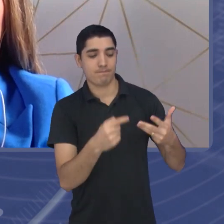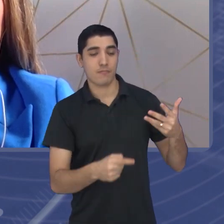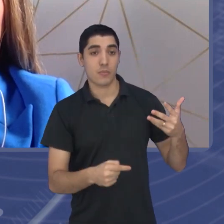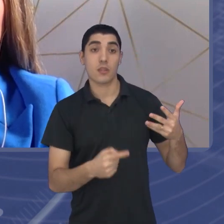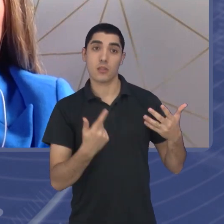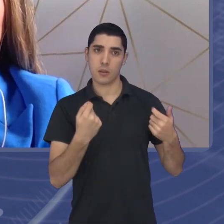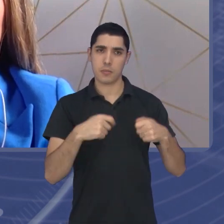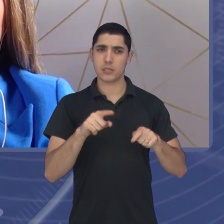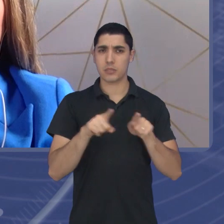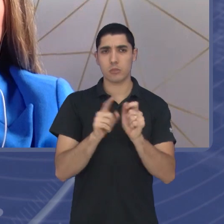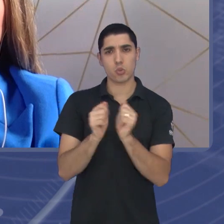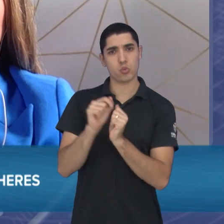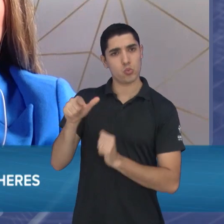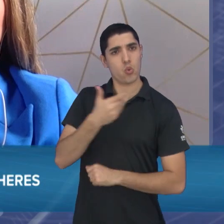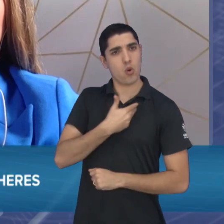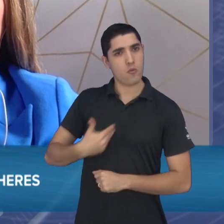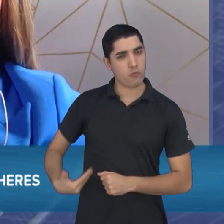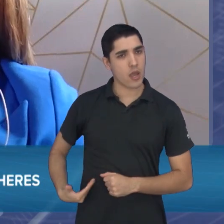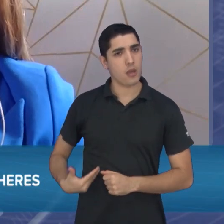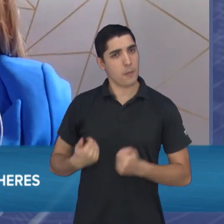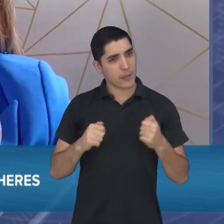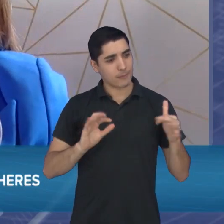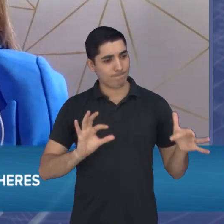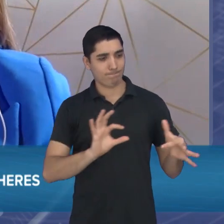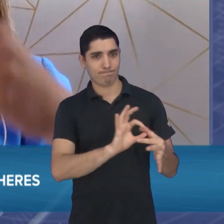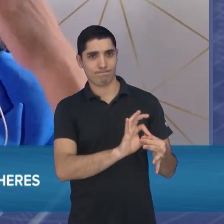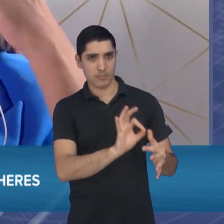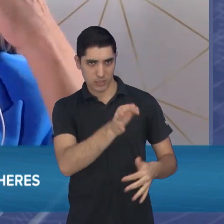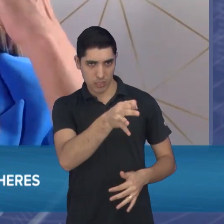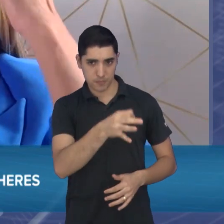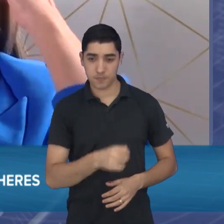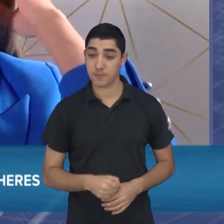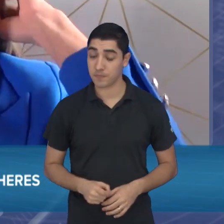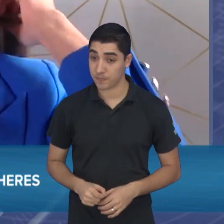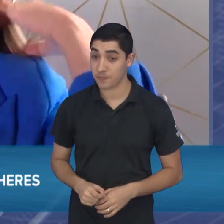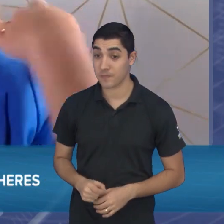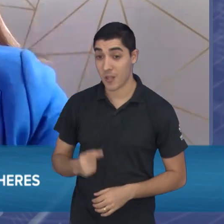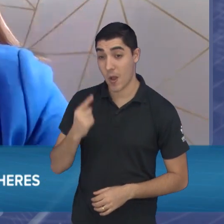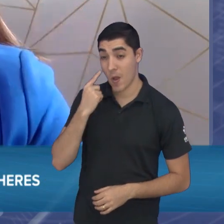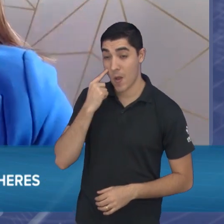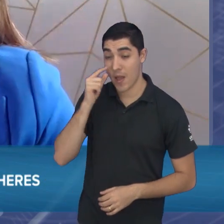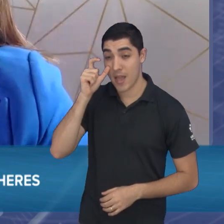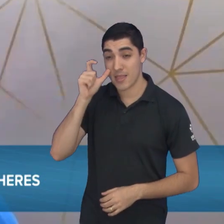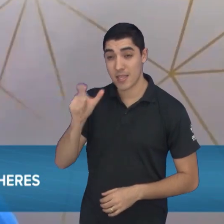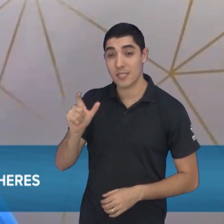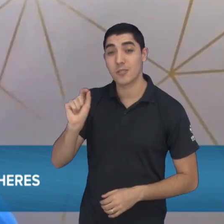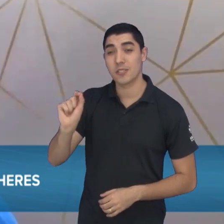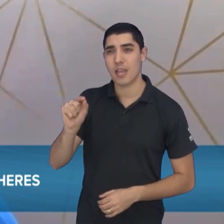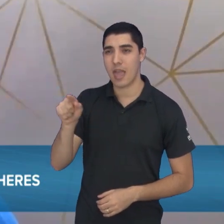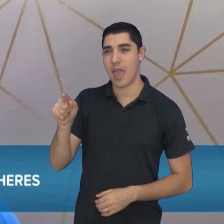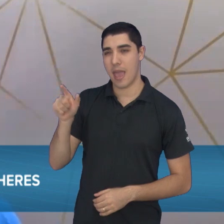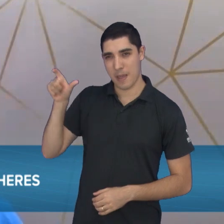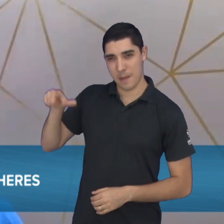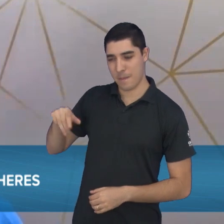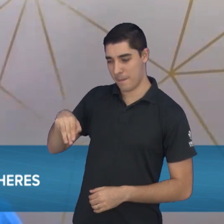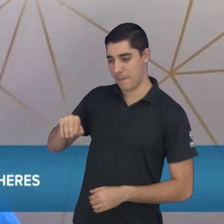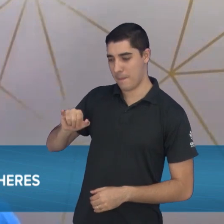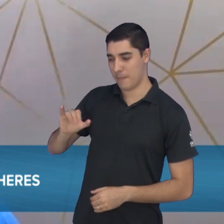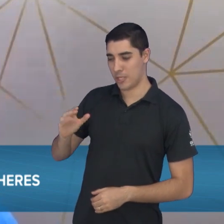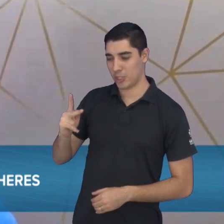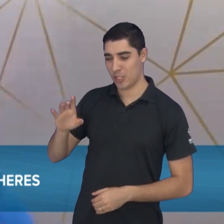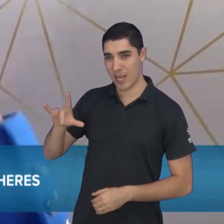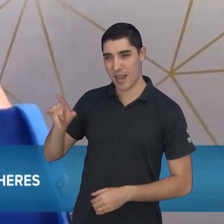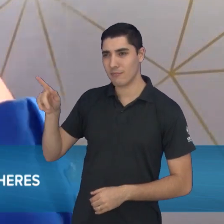poder público nisso, né? Sim, olha que interessante, né? Eu anotei alguns pontos aqui da Michelle. O